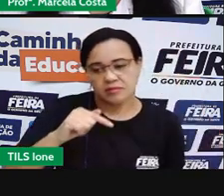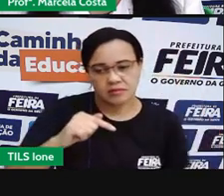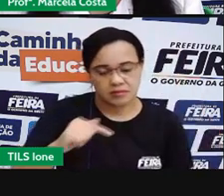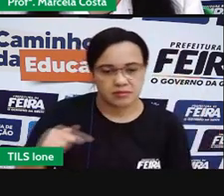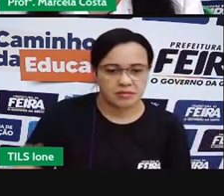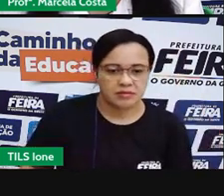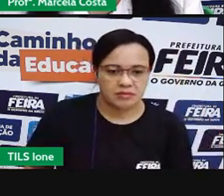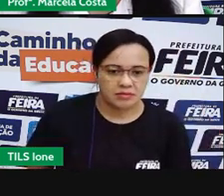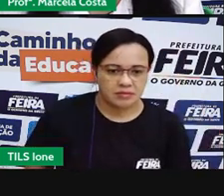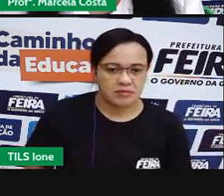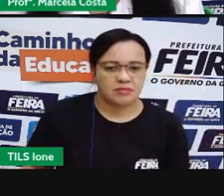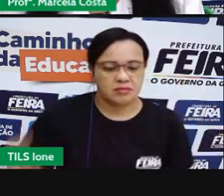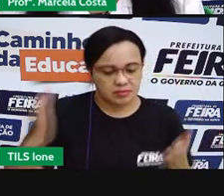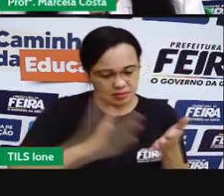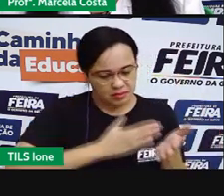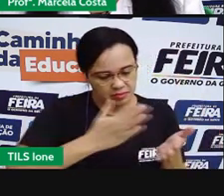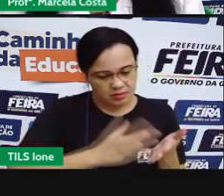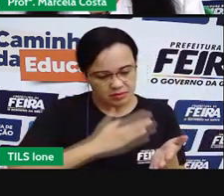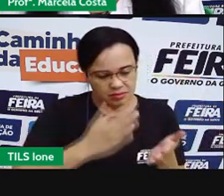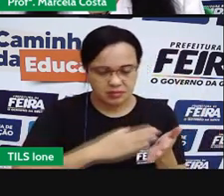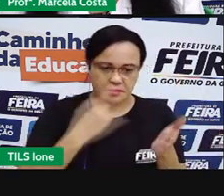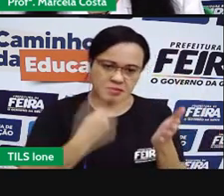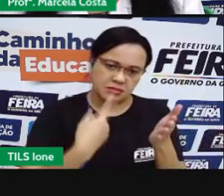Faça aí no seu caderno